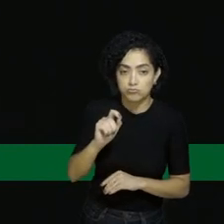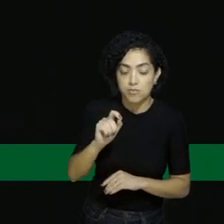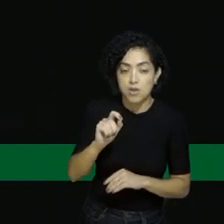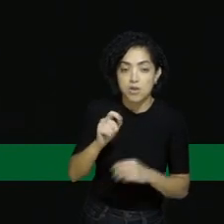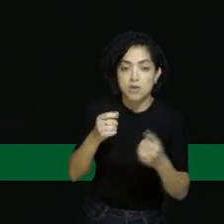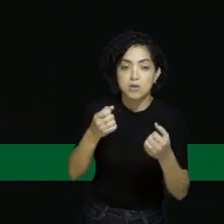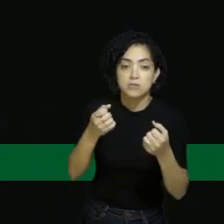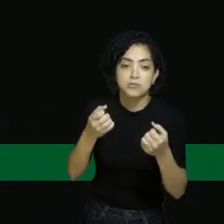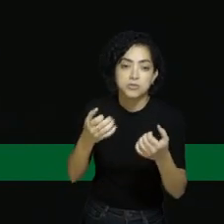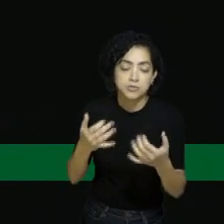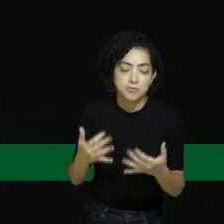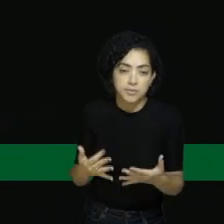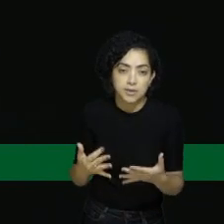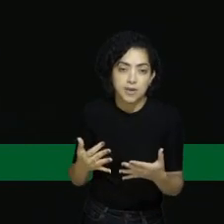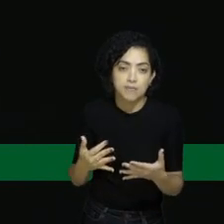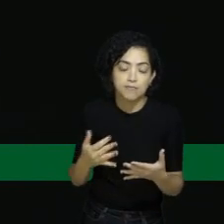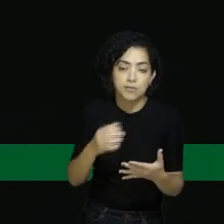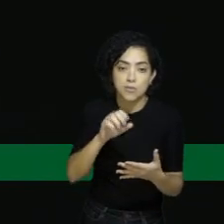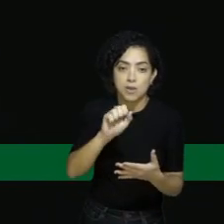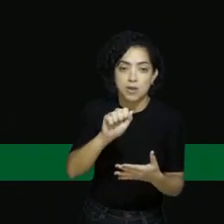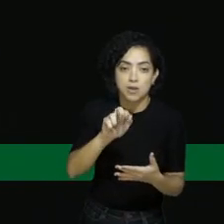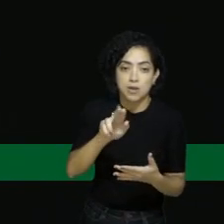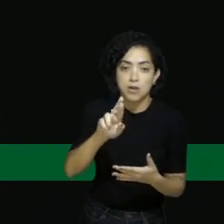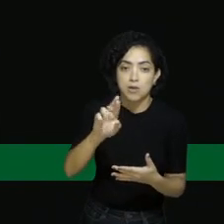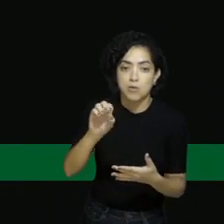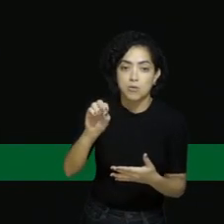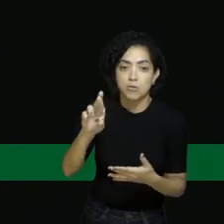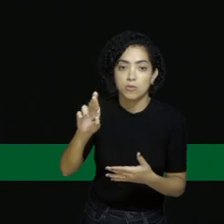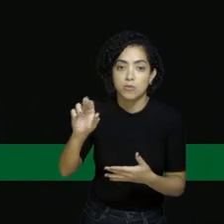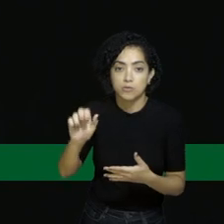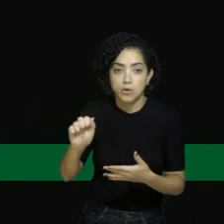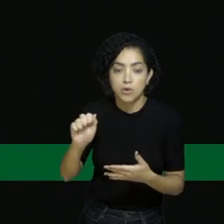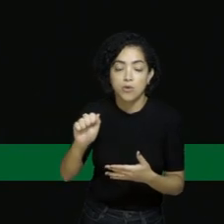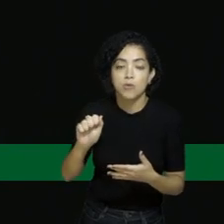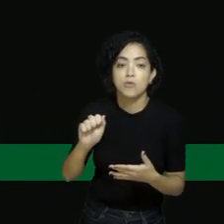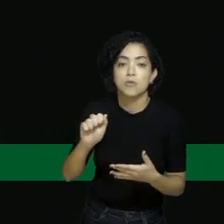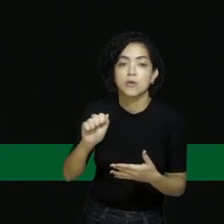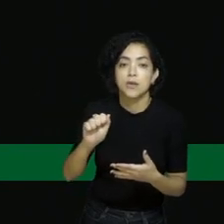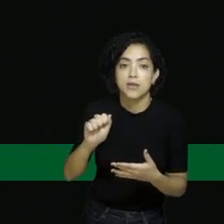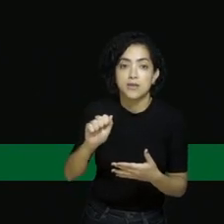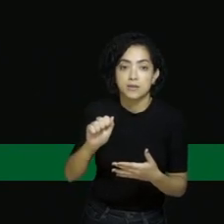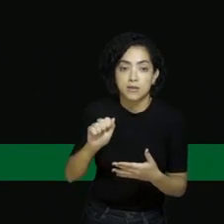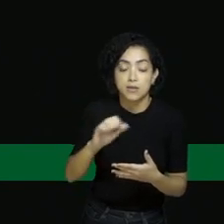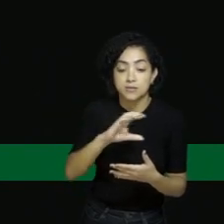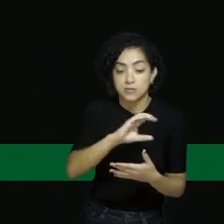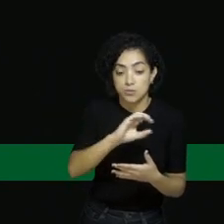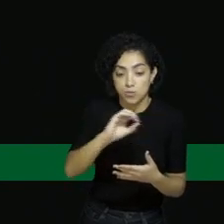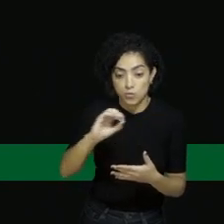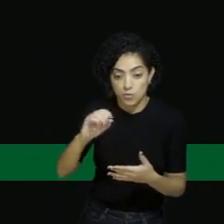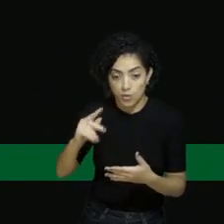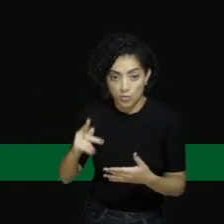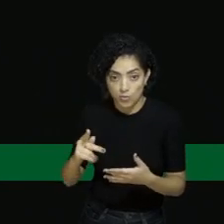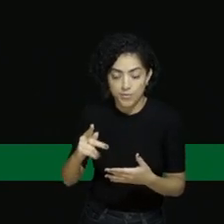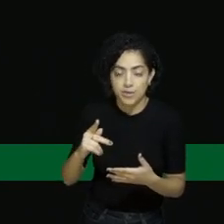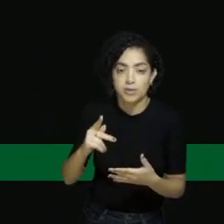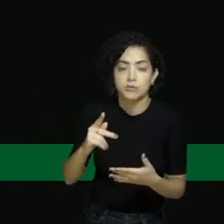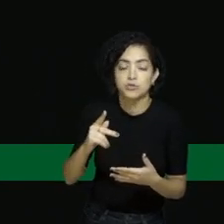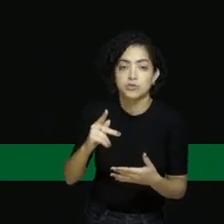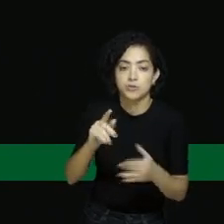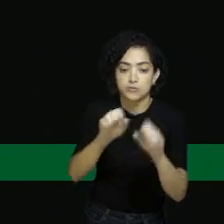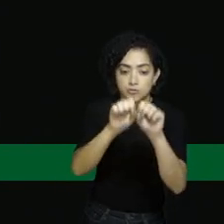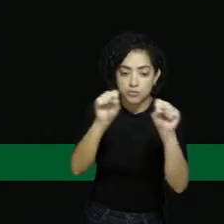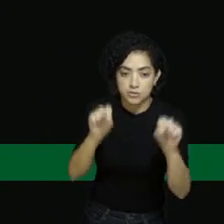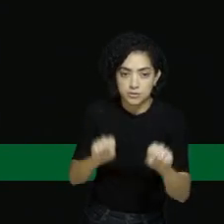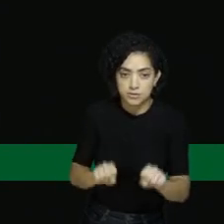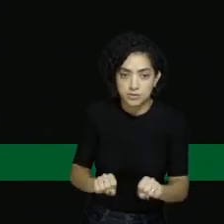que a Aurora Coop é uma das 250 cooperativas, aproximadamente, que o sistema cooperativo